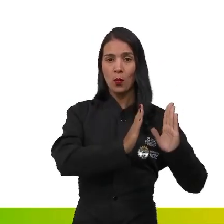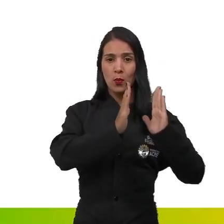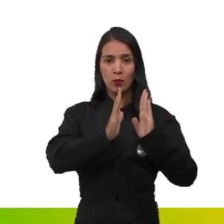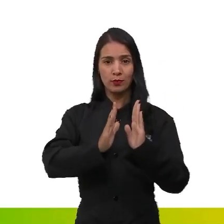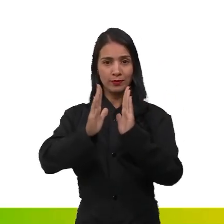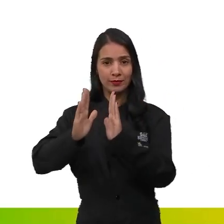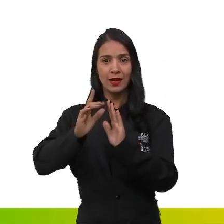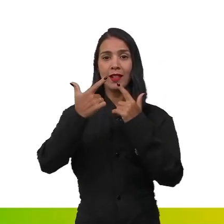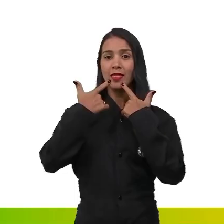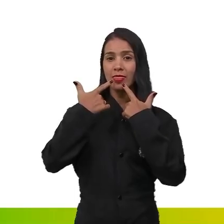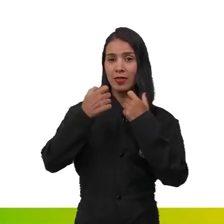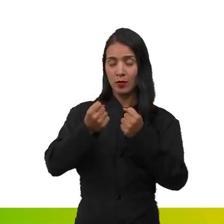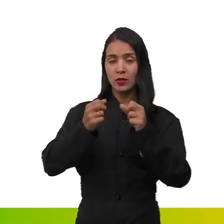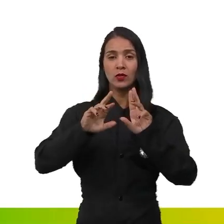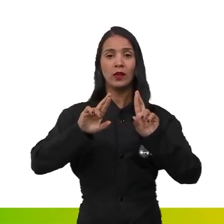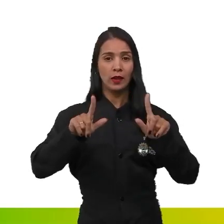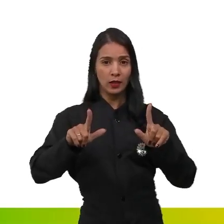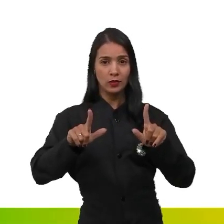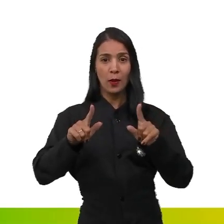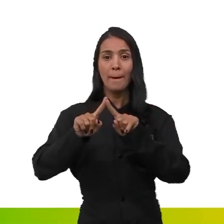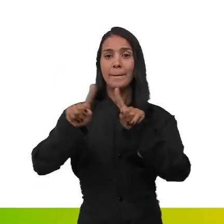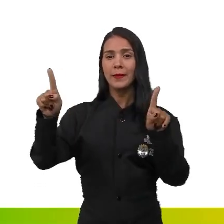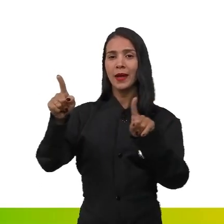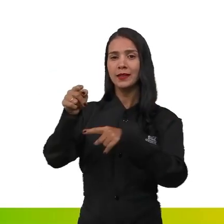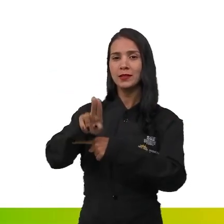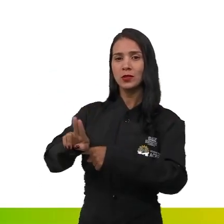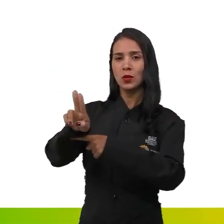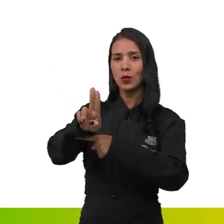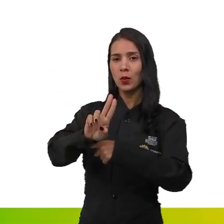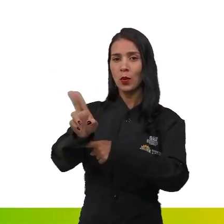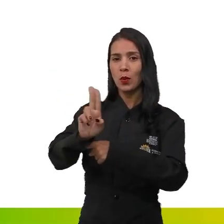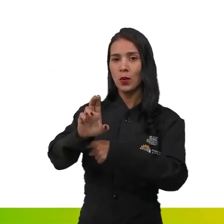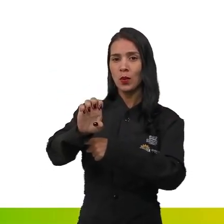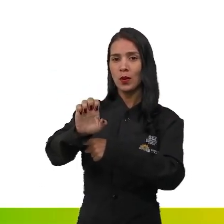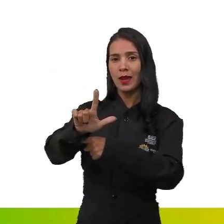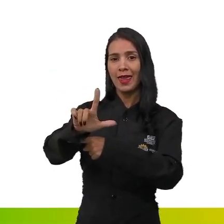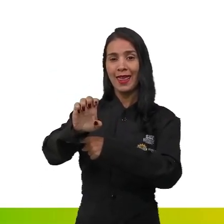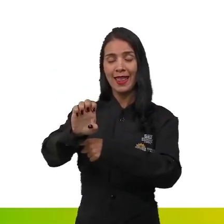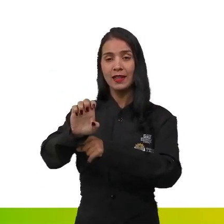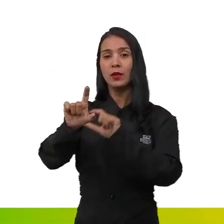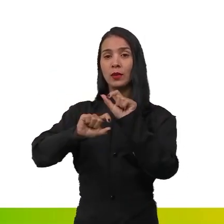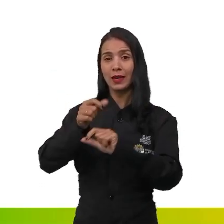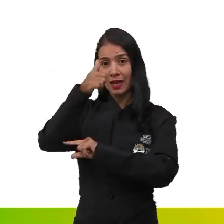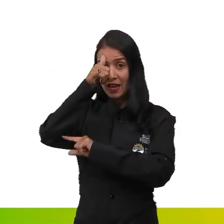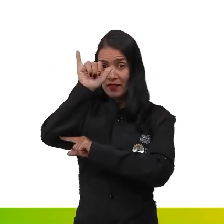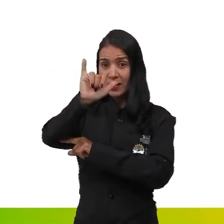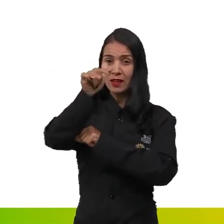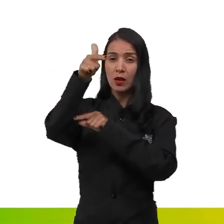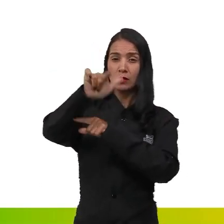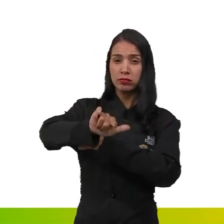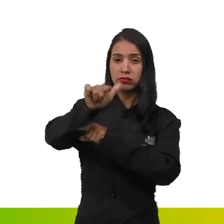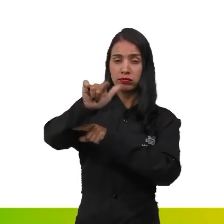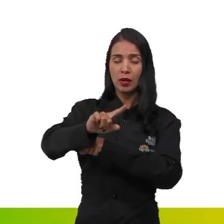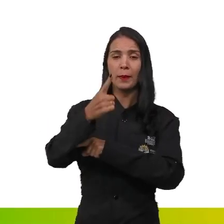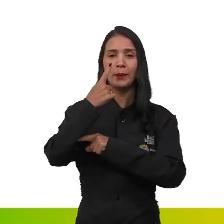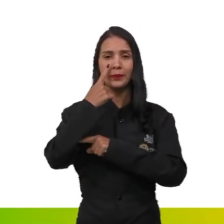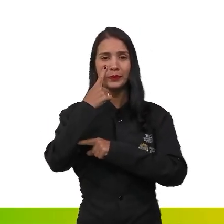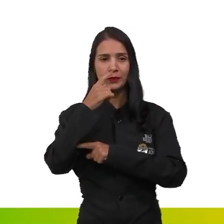em que o ele agora tem a função de evitar repetição. Então, observa